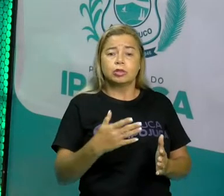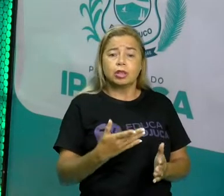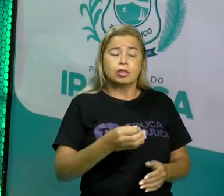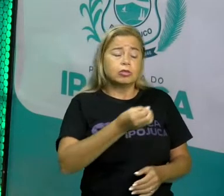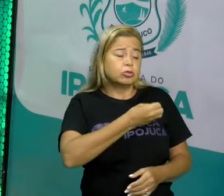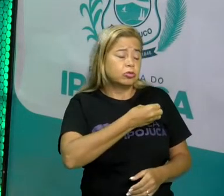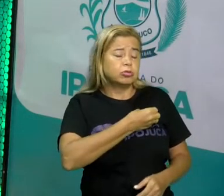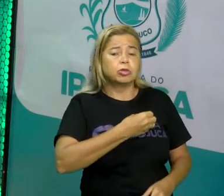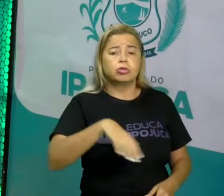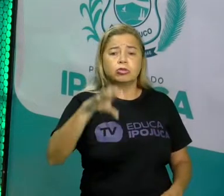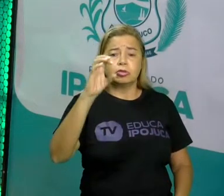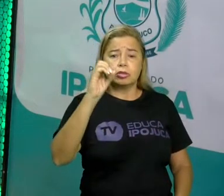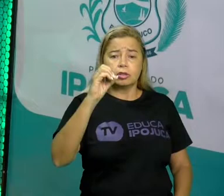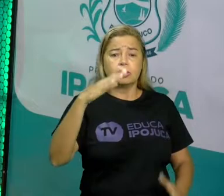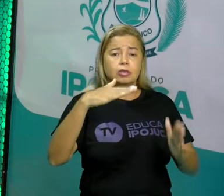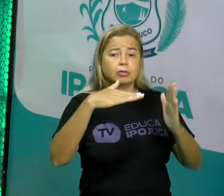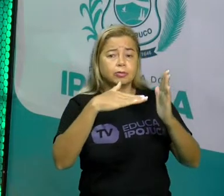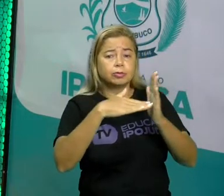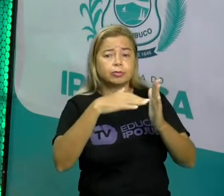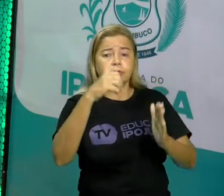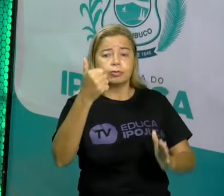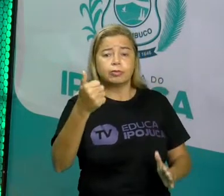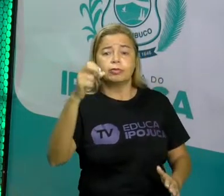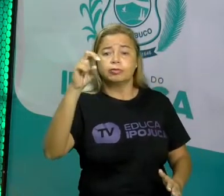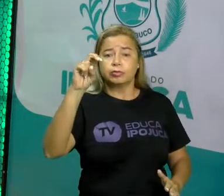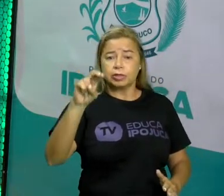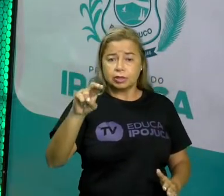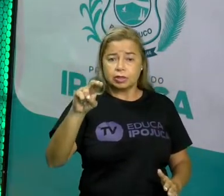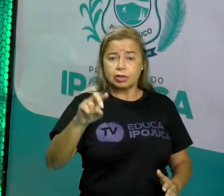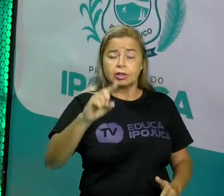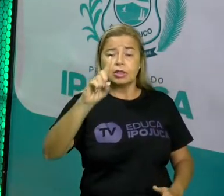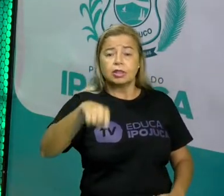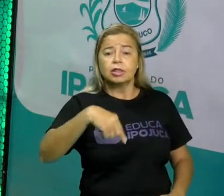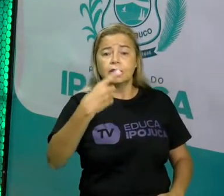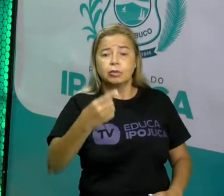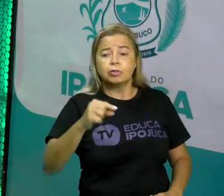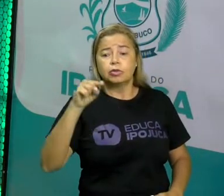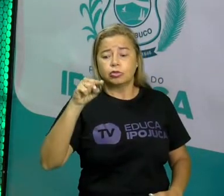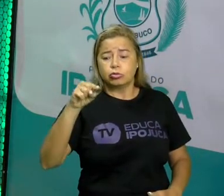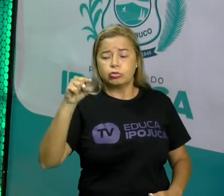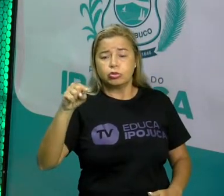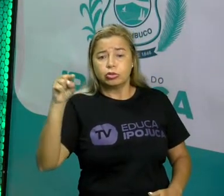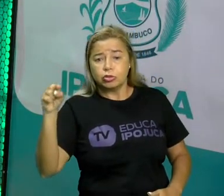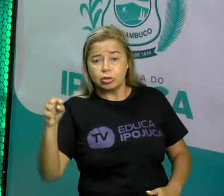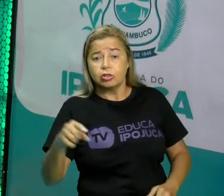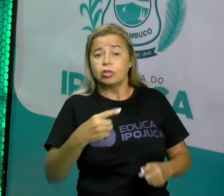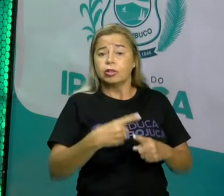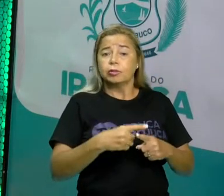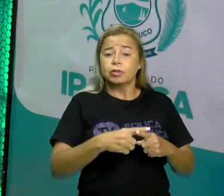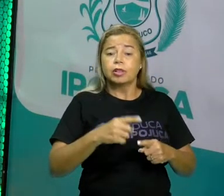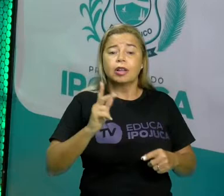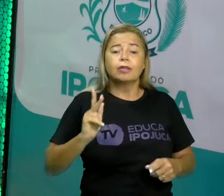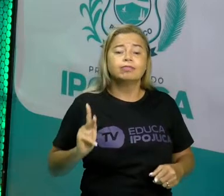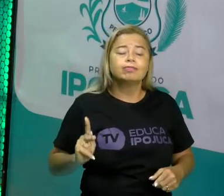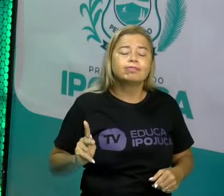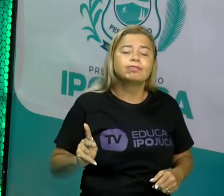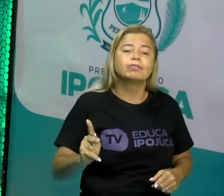aqui nós temos esses três pontinhos que quer dizer que ela continua. Ela continua